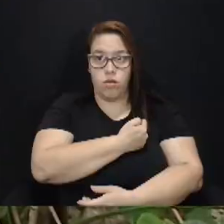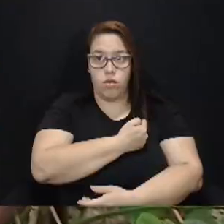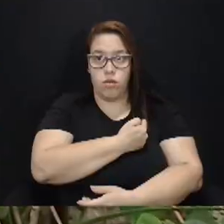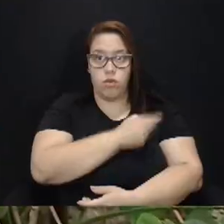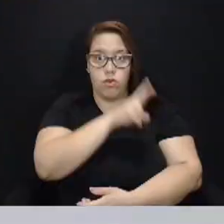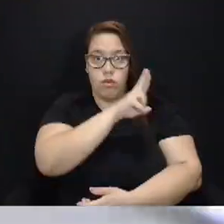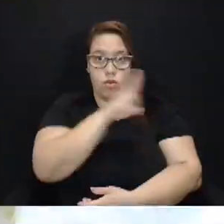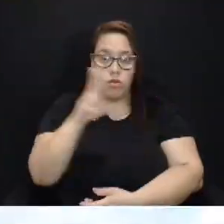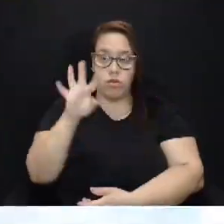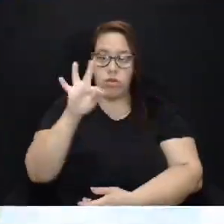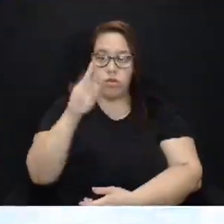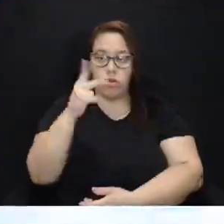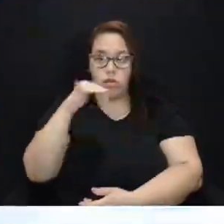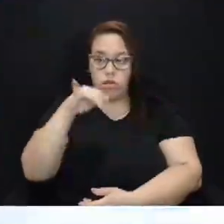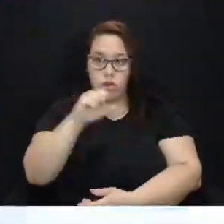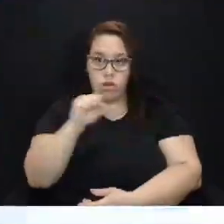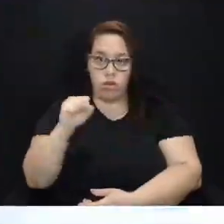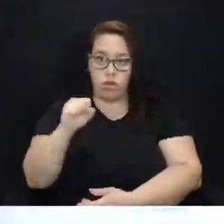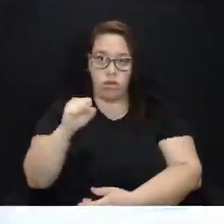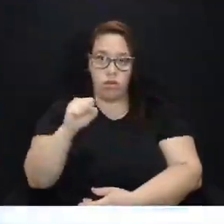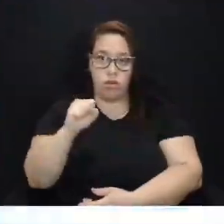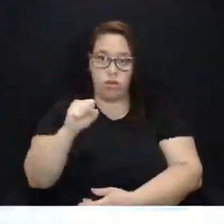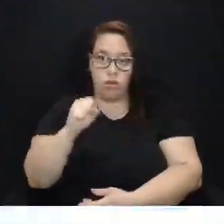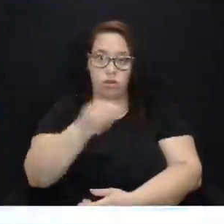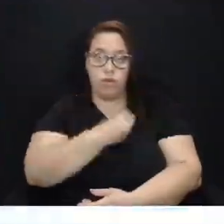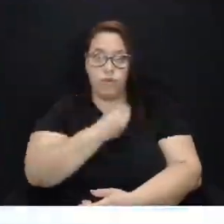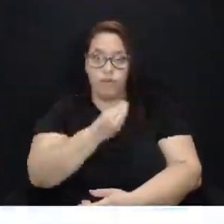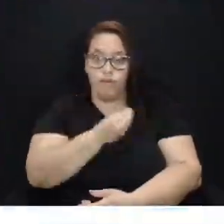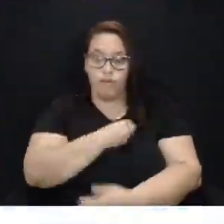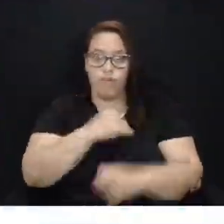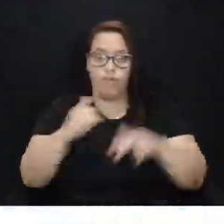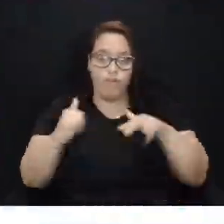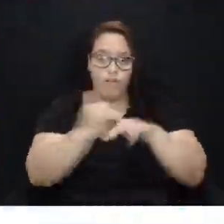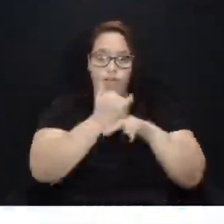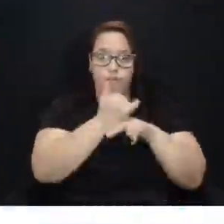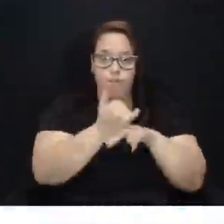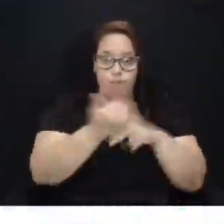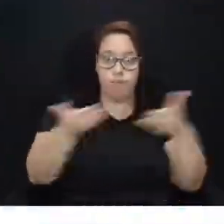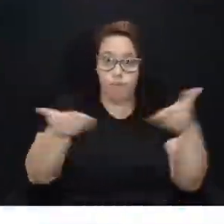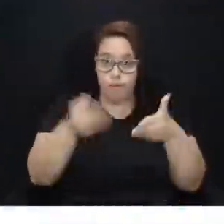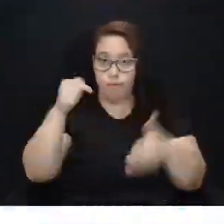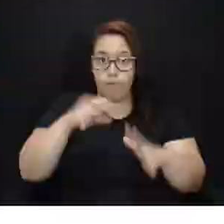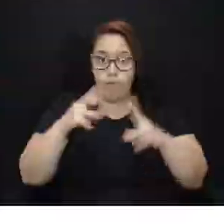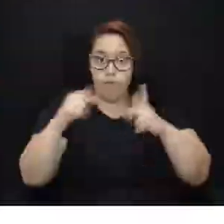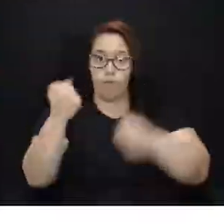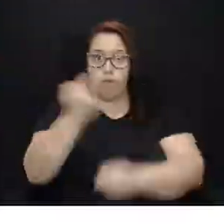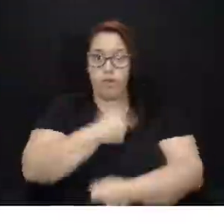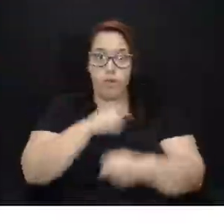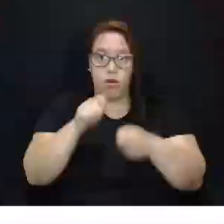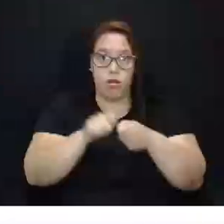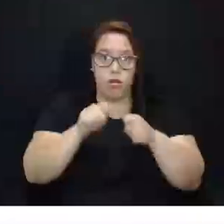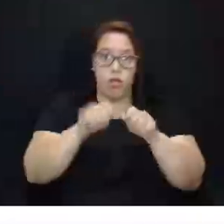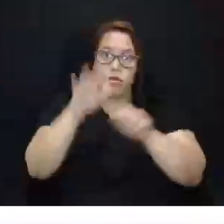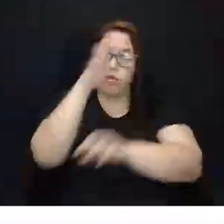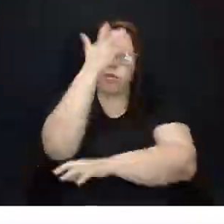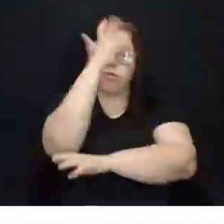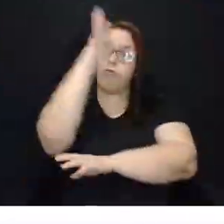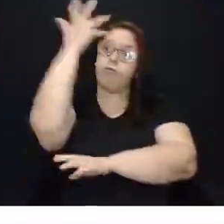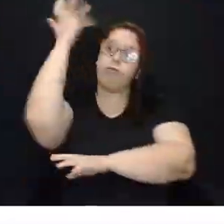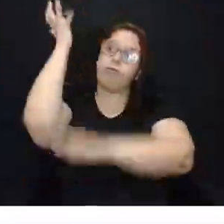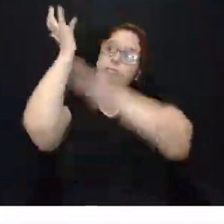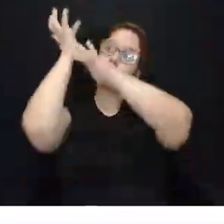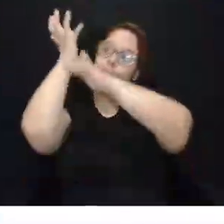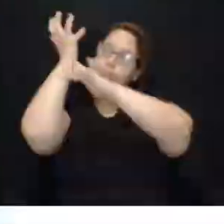Thaís, das vítimas de feminicídio, para que a gente possa lutar aqui. Hoje, tudo nosso é feito aqui, embaixo dessa árvore grande. Toda a nossa